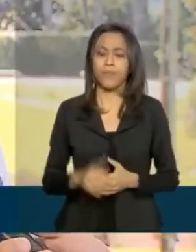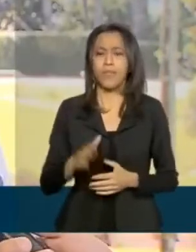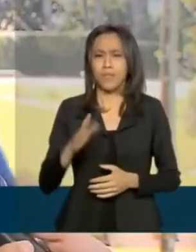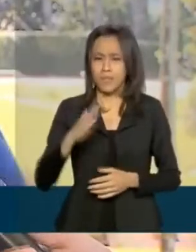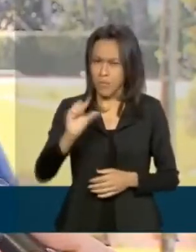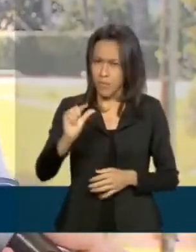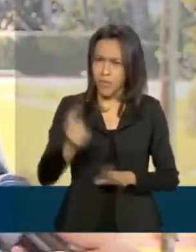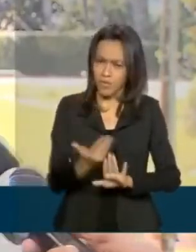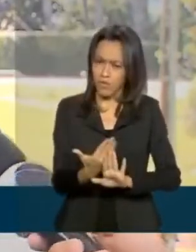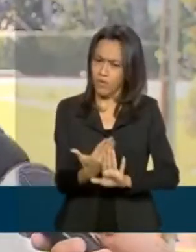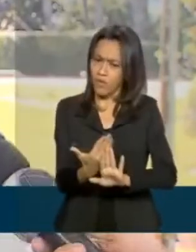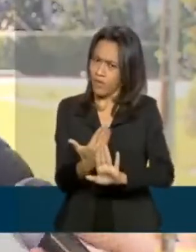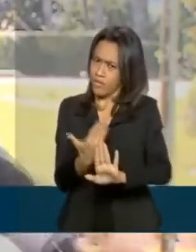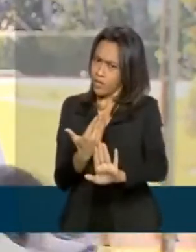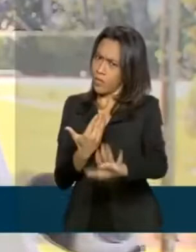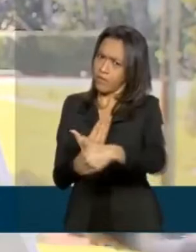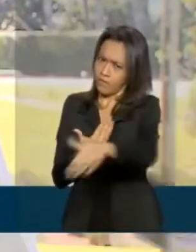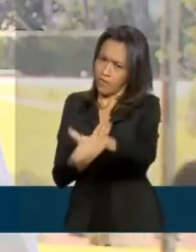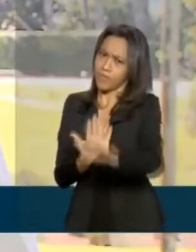um pouquinho aqui.